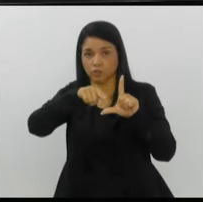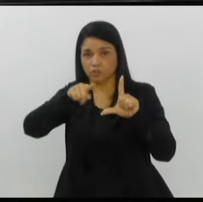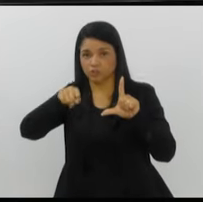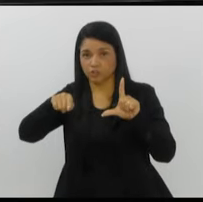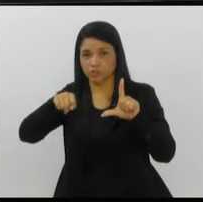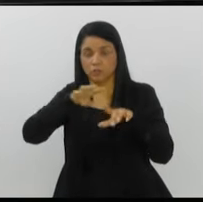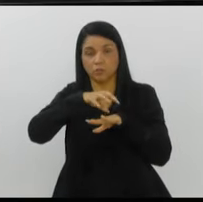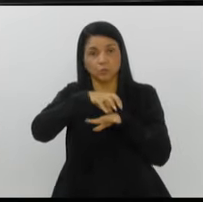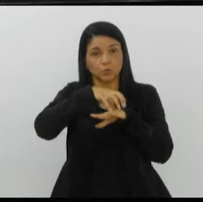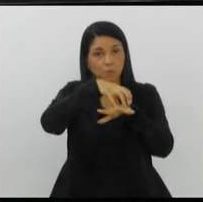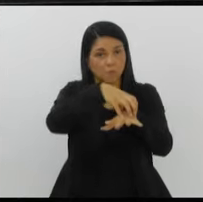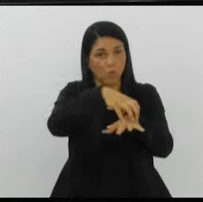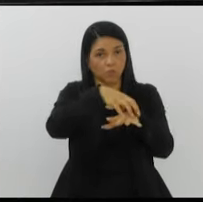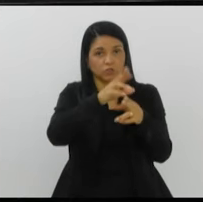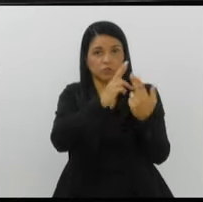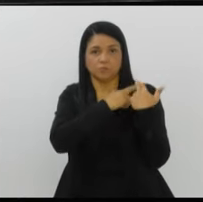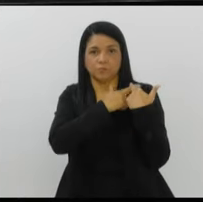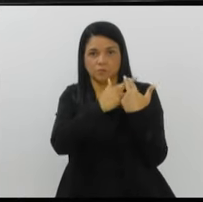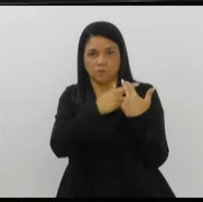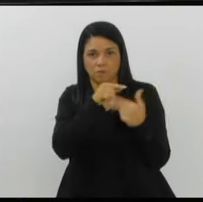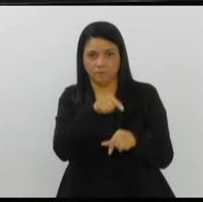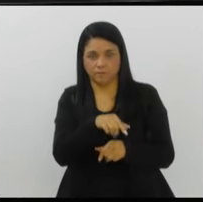transporte e